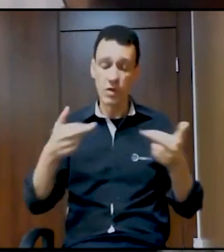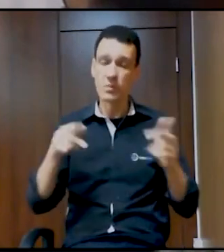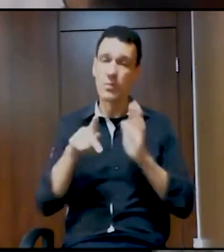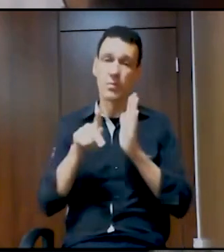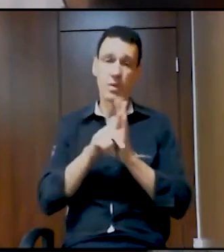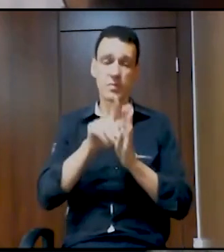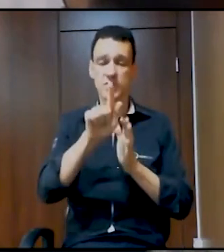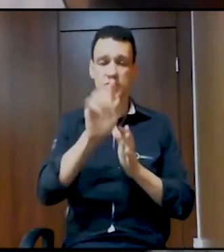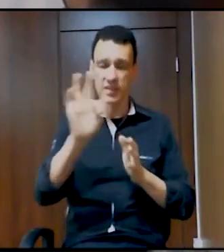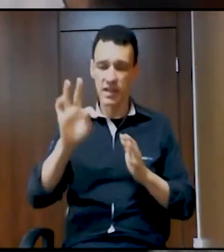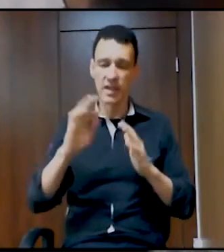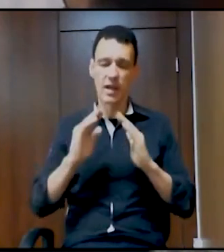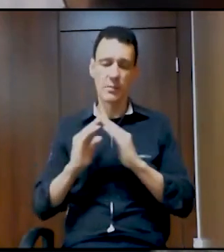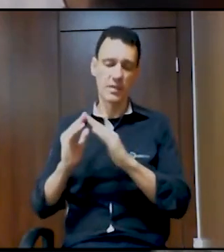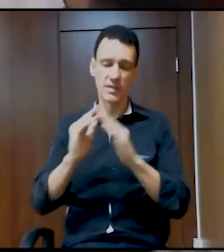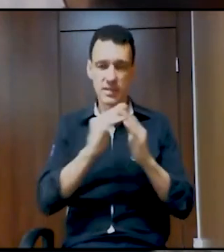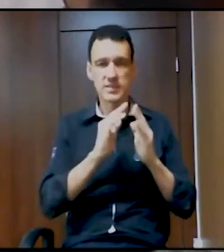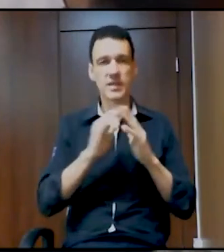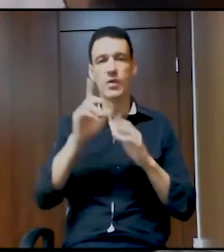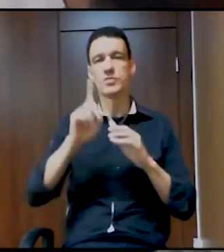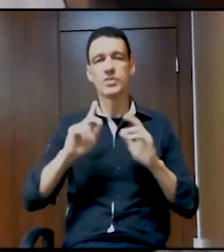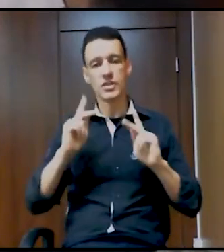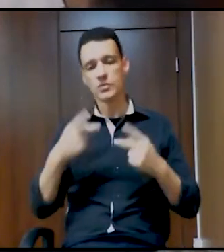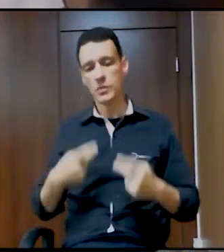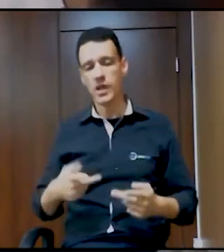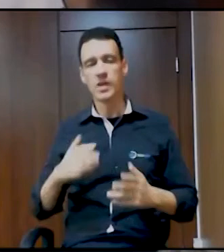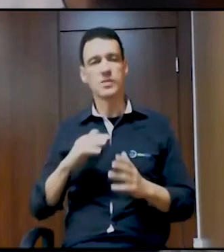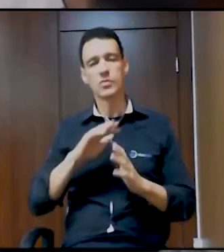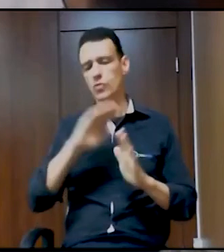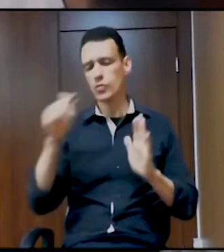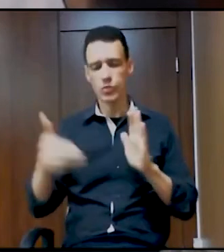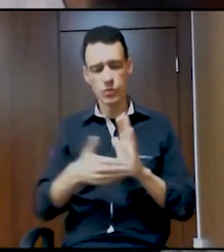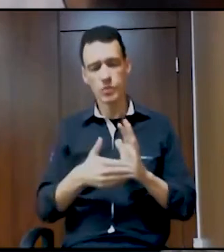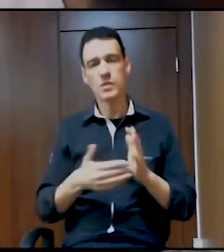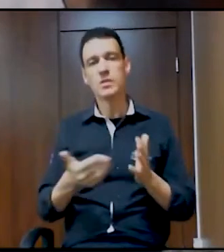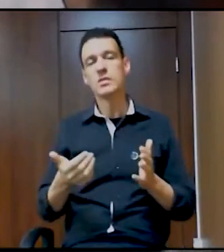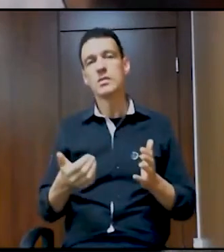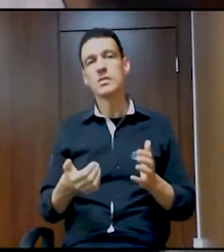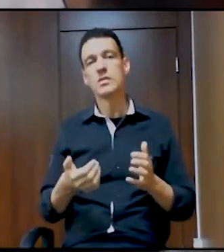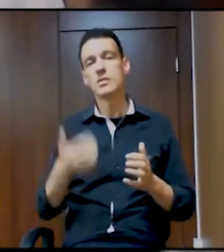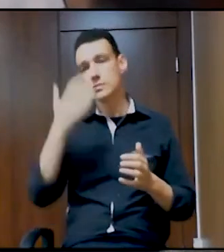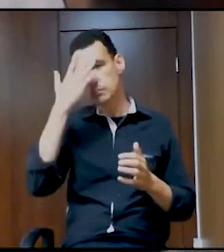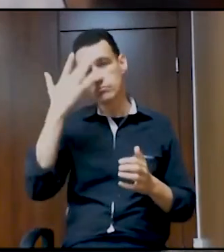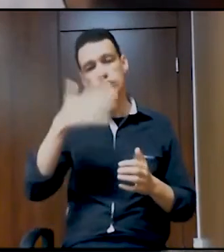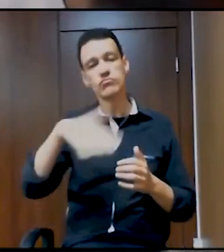habitação e das reuniões de direitos humanos, o pessoal fosse mais